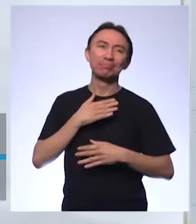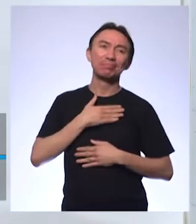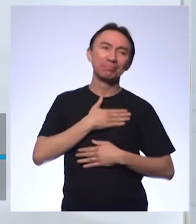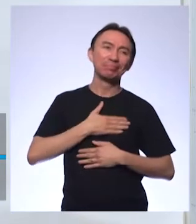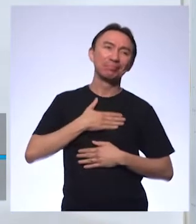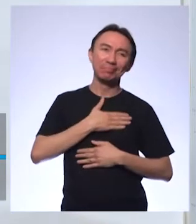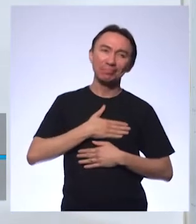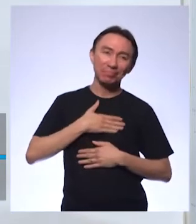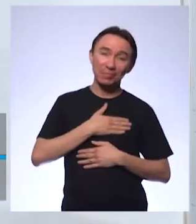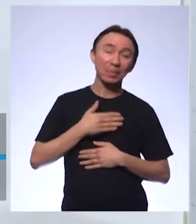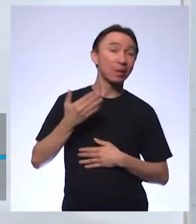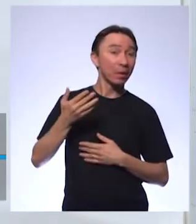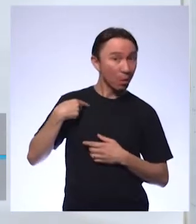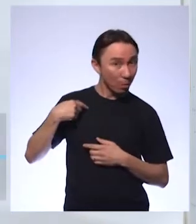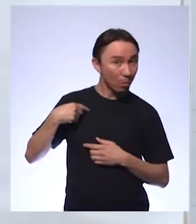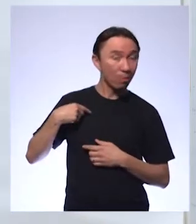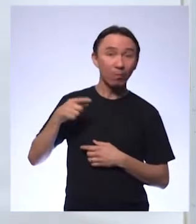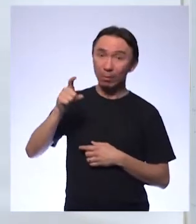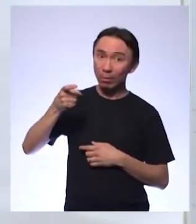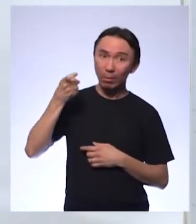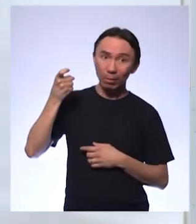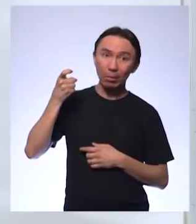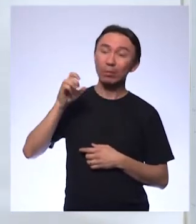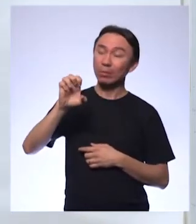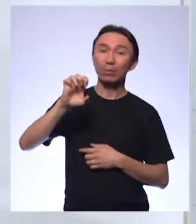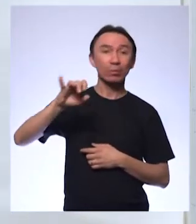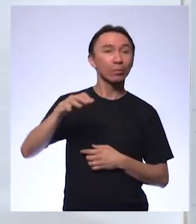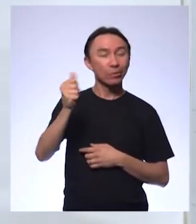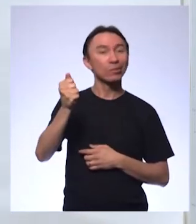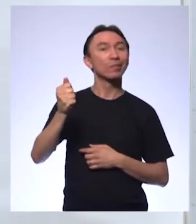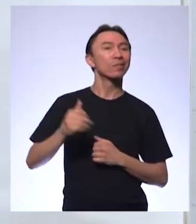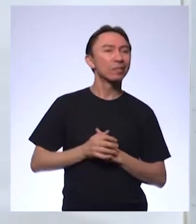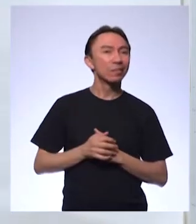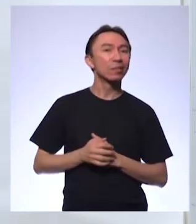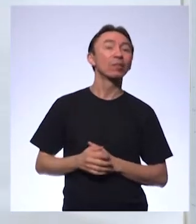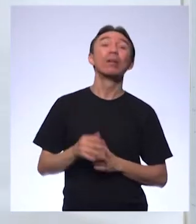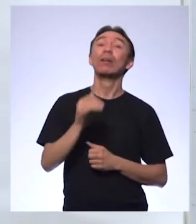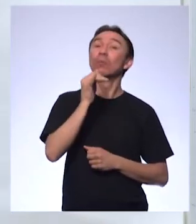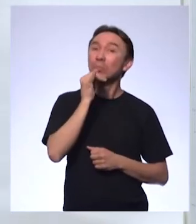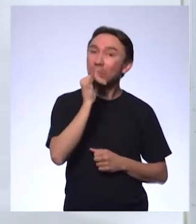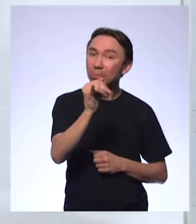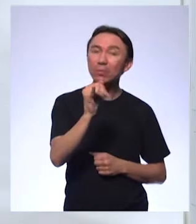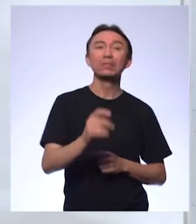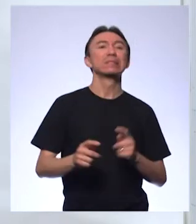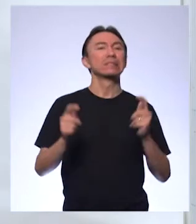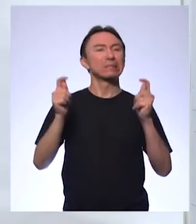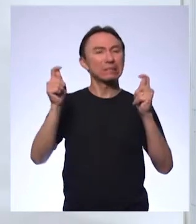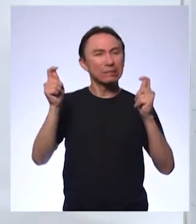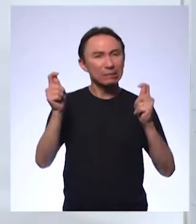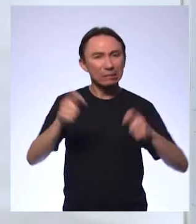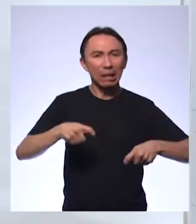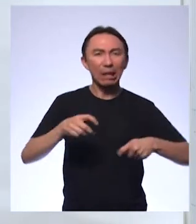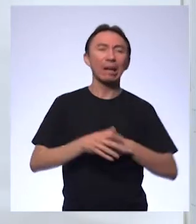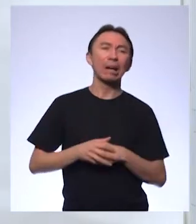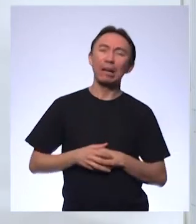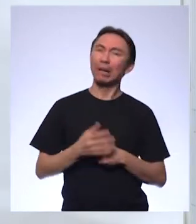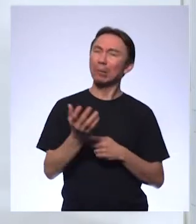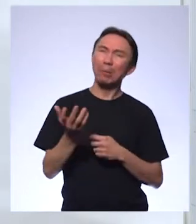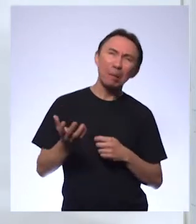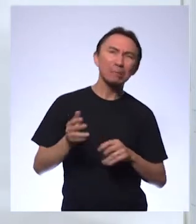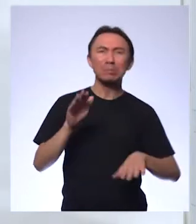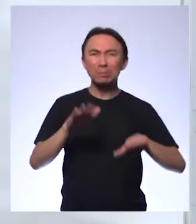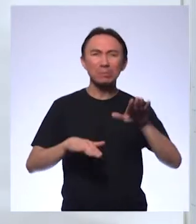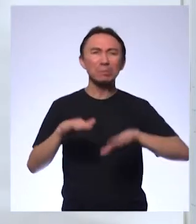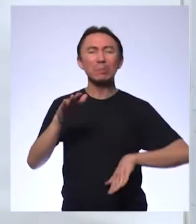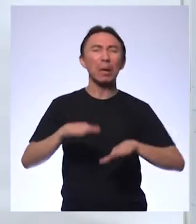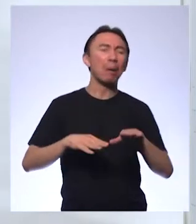um ex-aluno do EJA também. Quero dizer para vocês que sim, é possível. Nessa caminhada, às vezes pode parecer difícil, pode